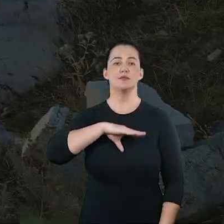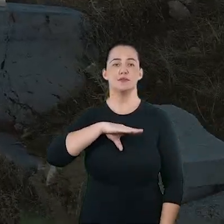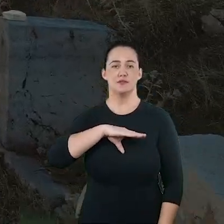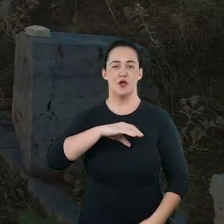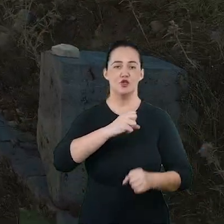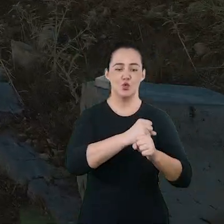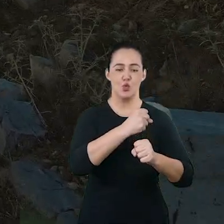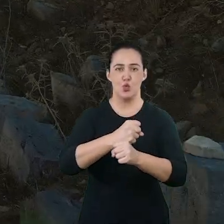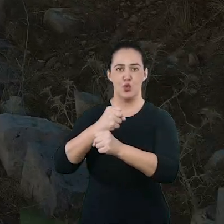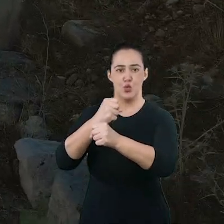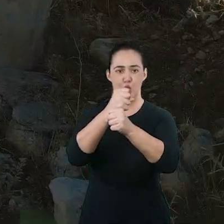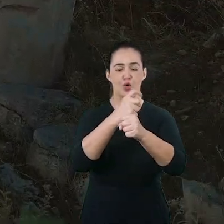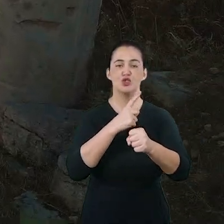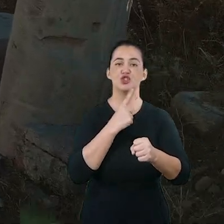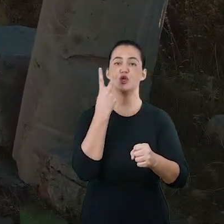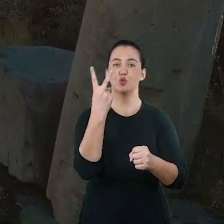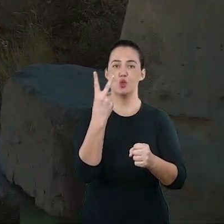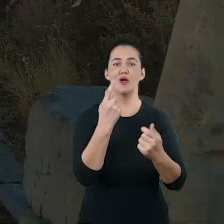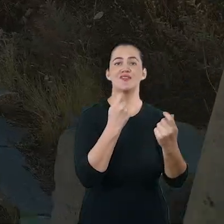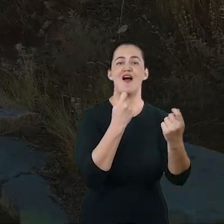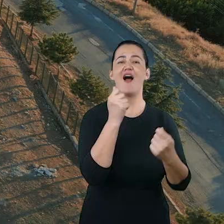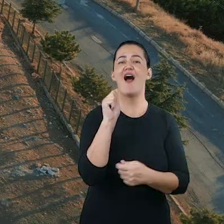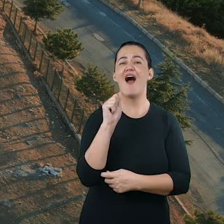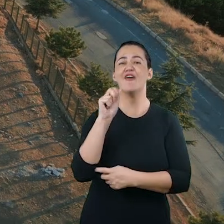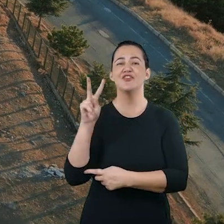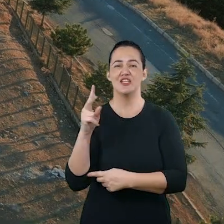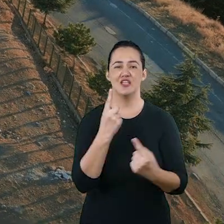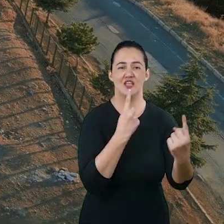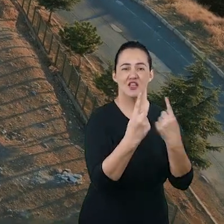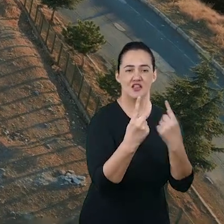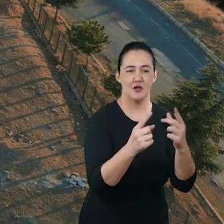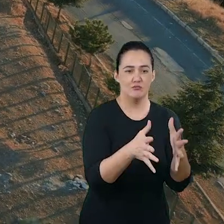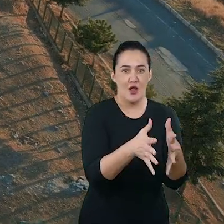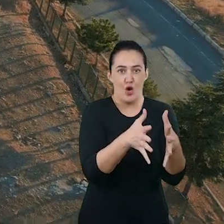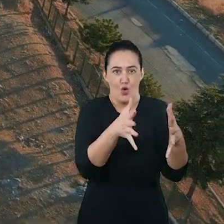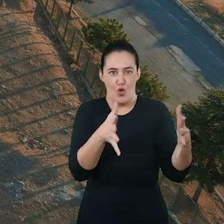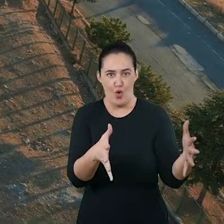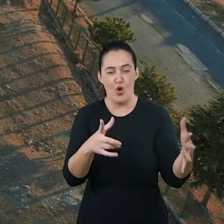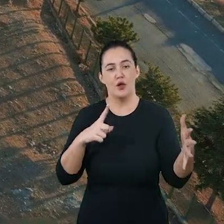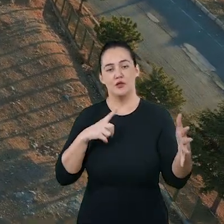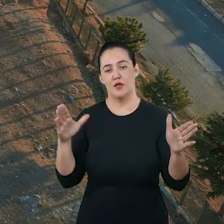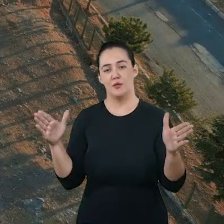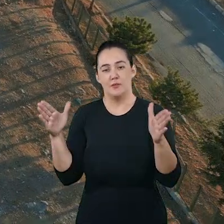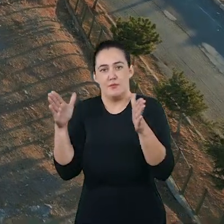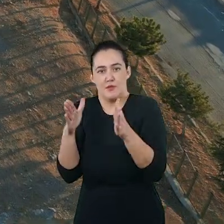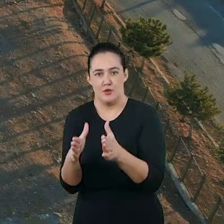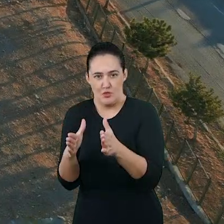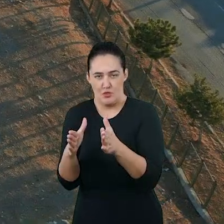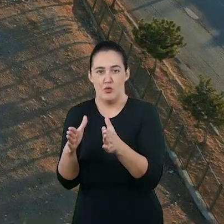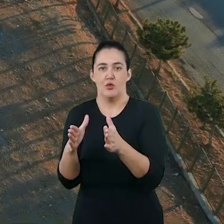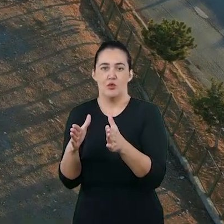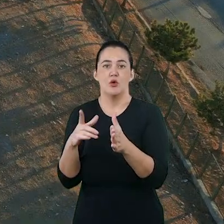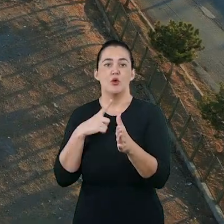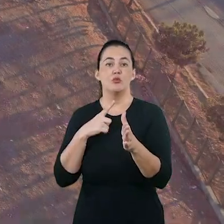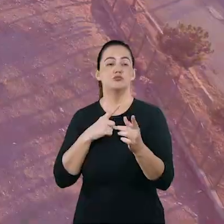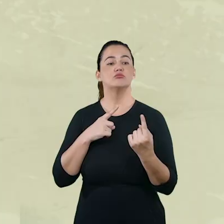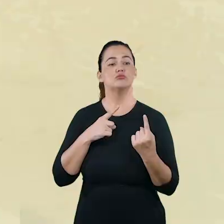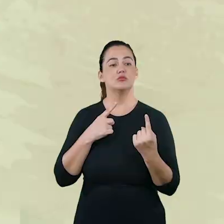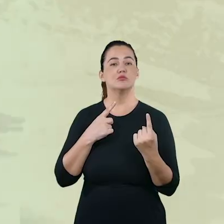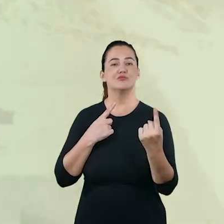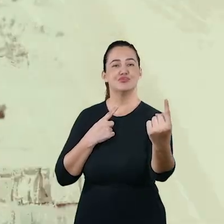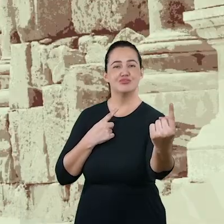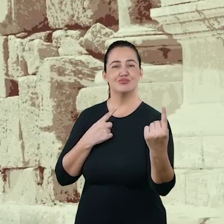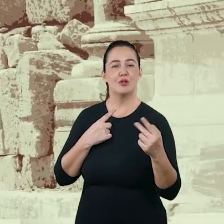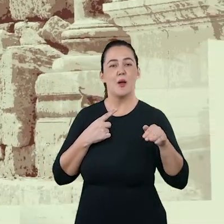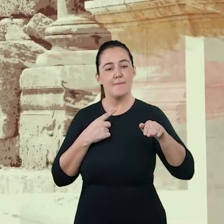geralmente 2 avenidas principais. Você tem o Cardos Maximus e o Decumanus Maximus. Uma indo de leste para oeste,